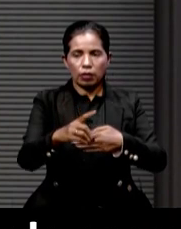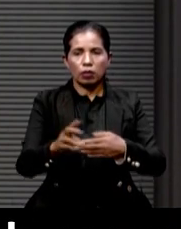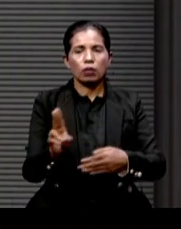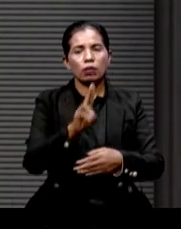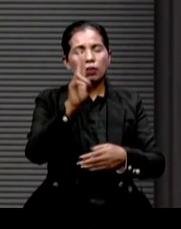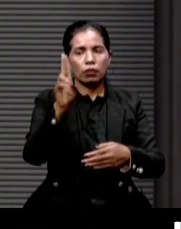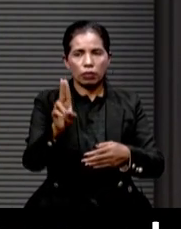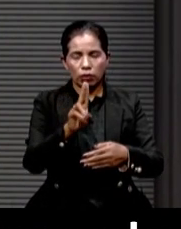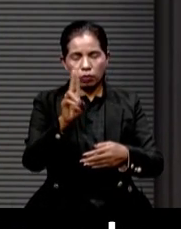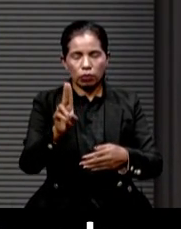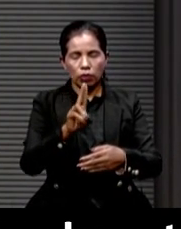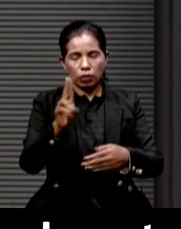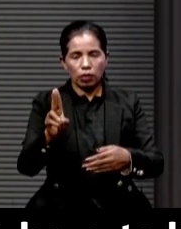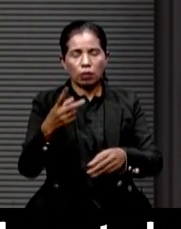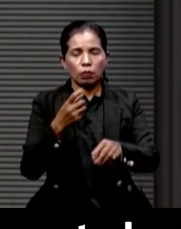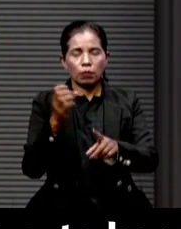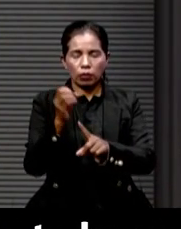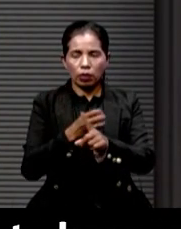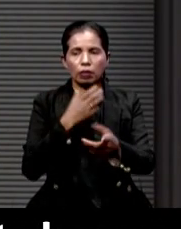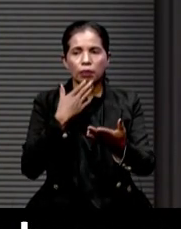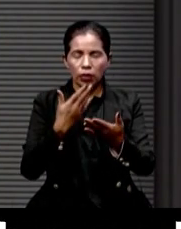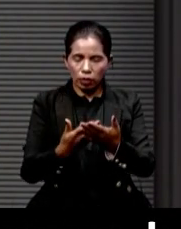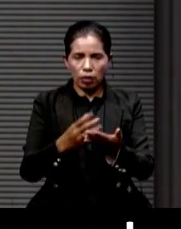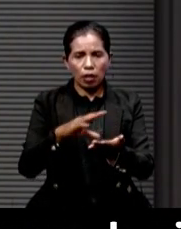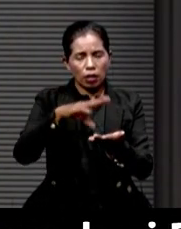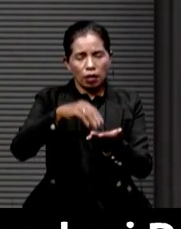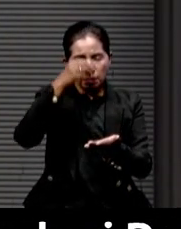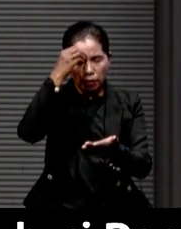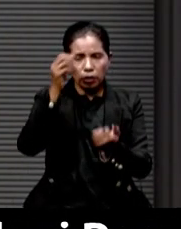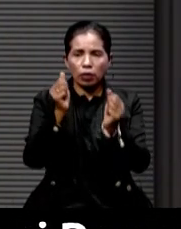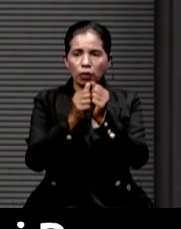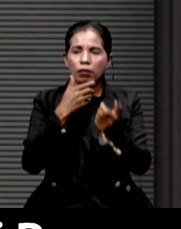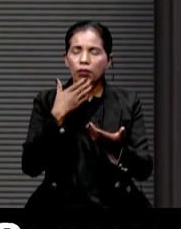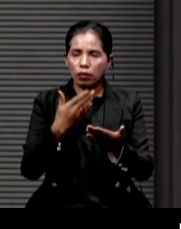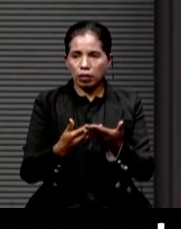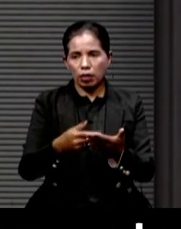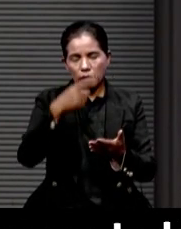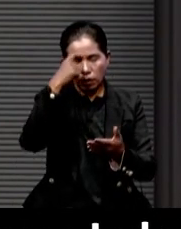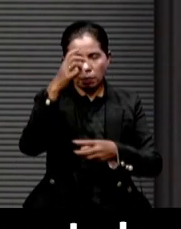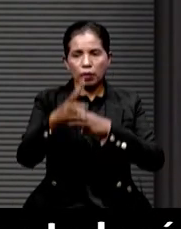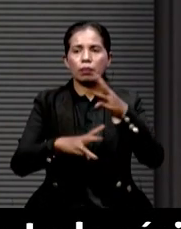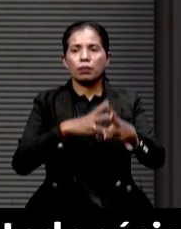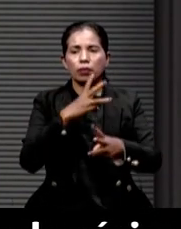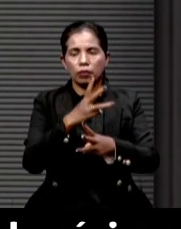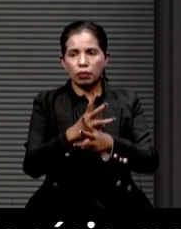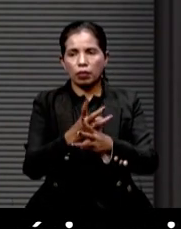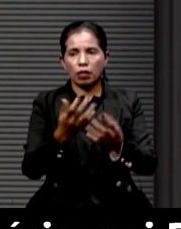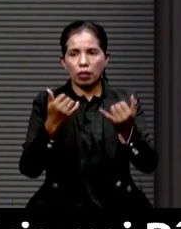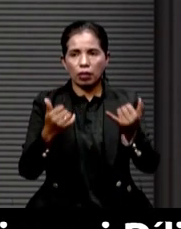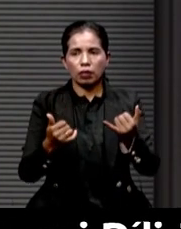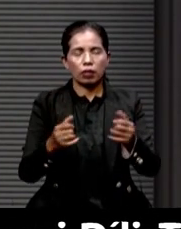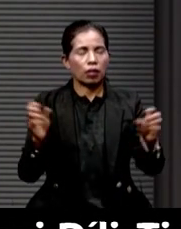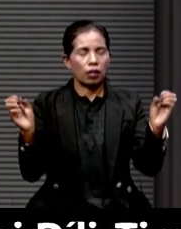manfaatkan kesempatan dengan baik, belajar dengan baik, karena dunia ini saat ini tidak baik-baik